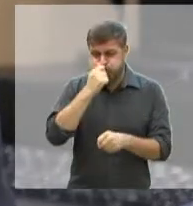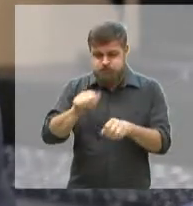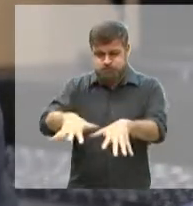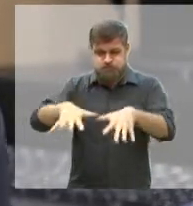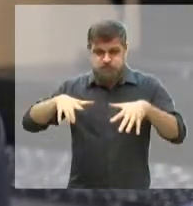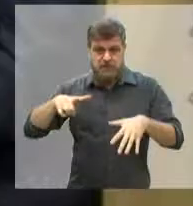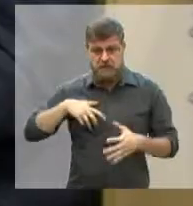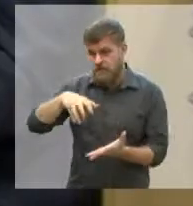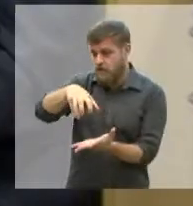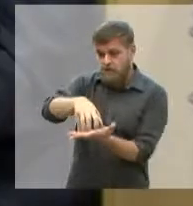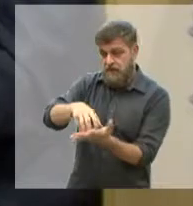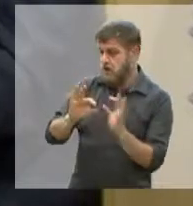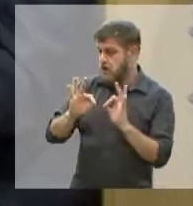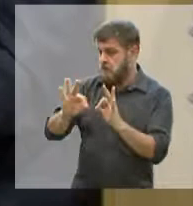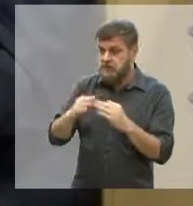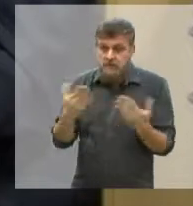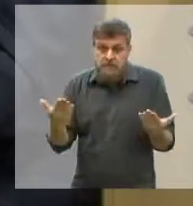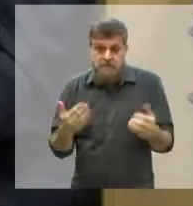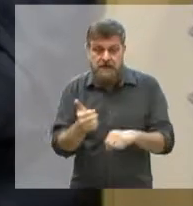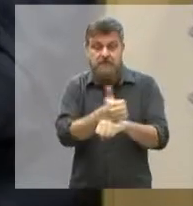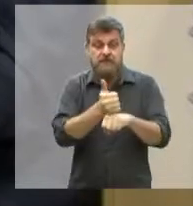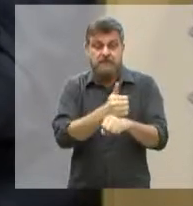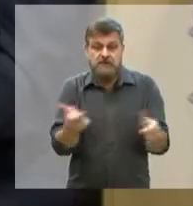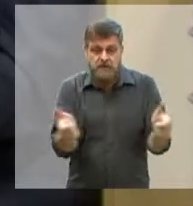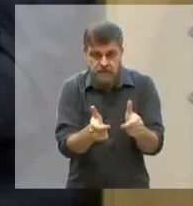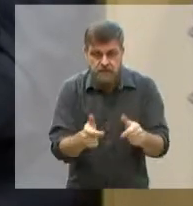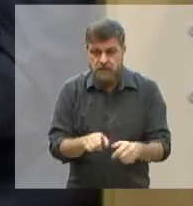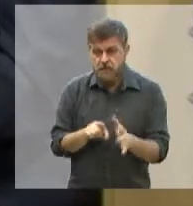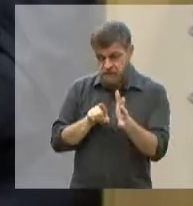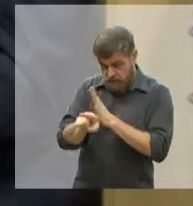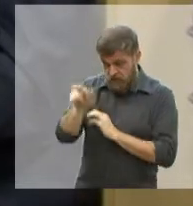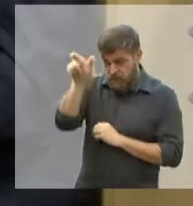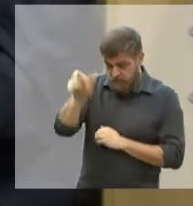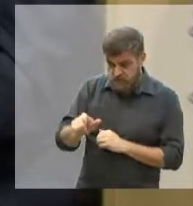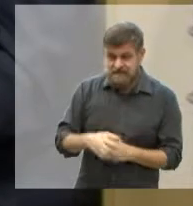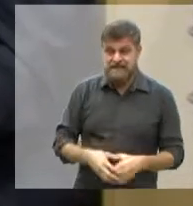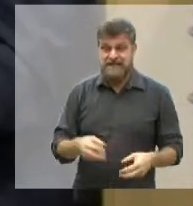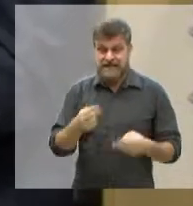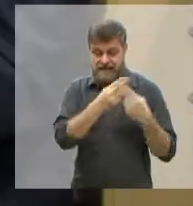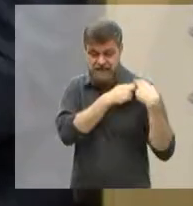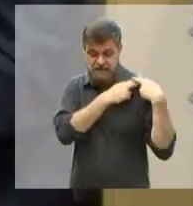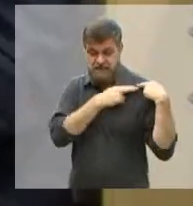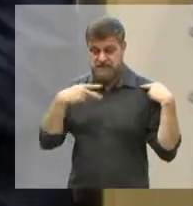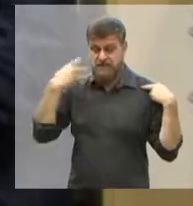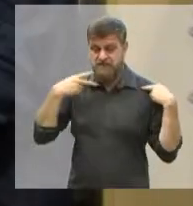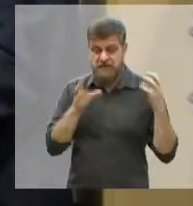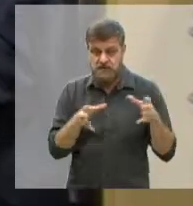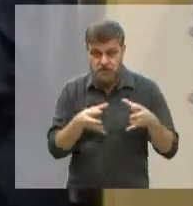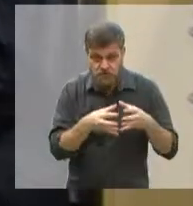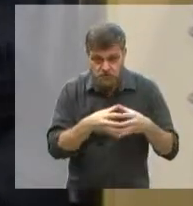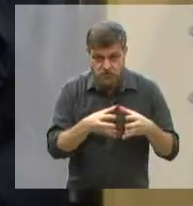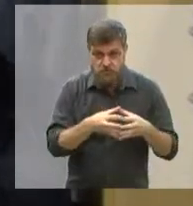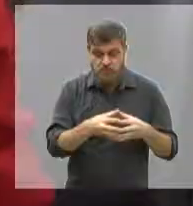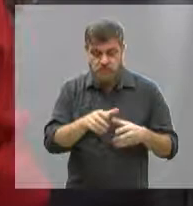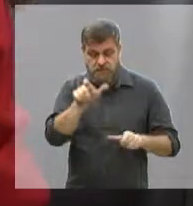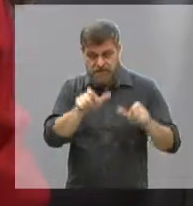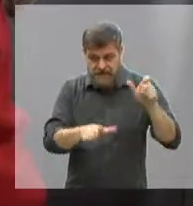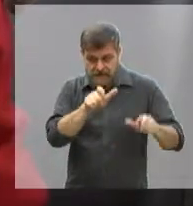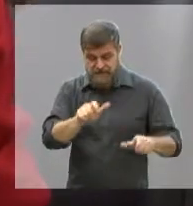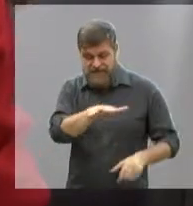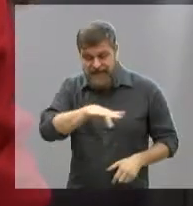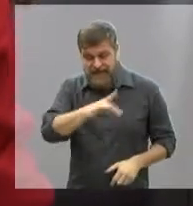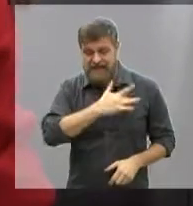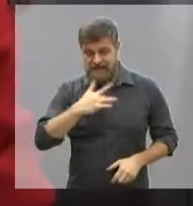prédios novos e bonitos. Ainda nessa área, o senhor é presidente da Comissão de Saúde aqui na Câmara. Exatamente. Eu após 6 anos aí